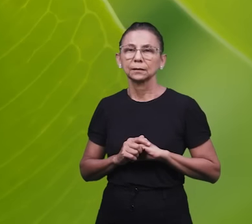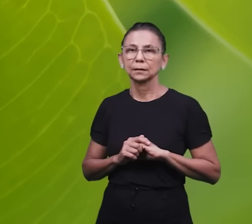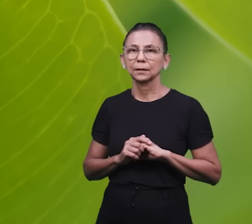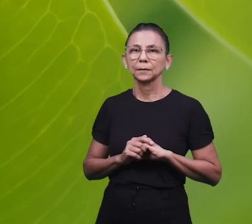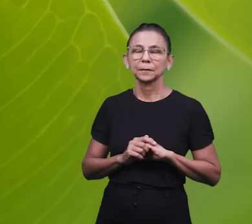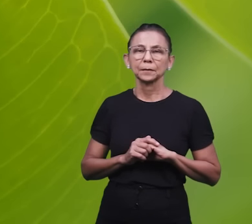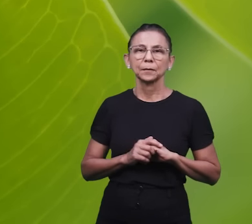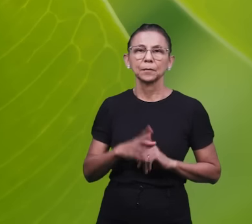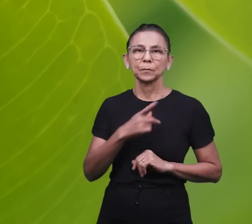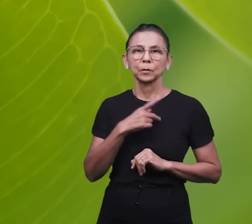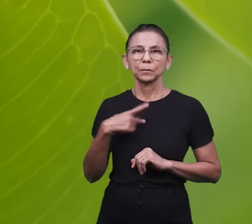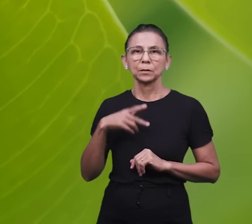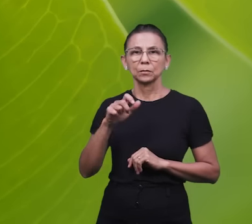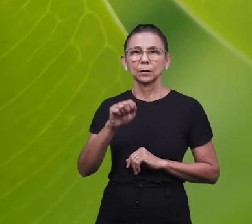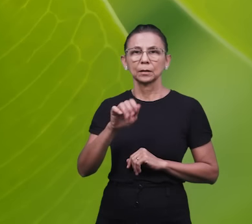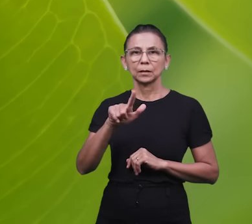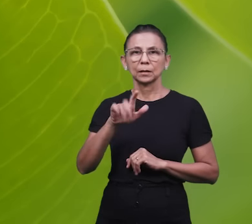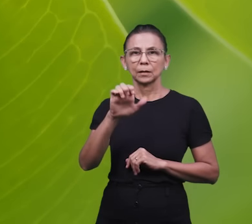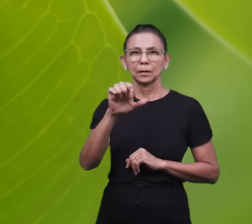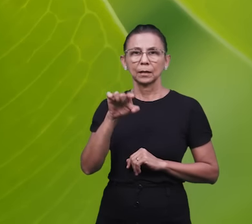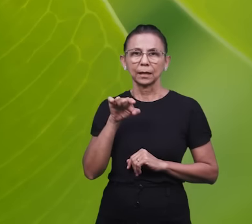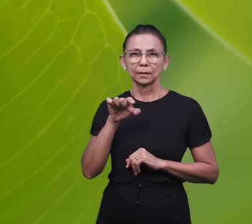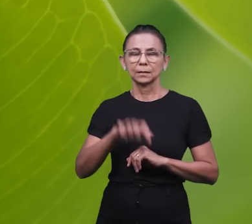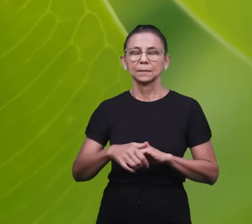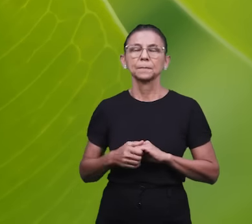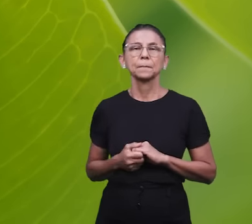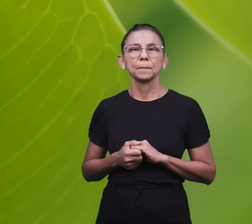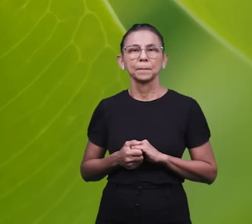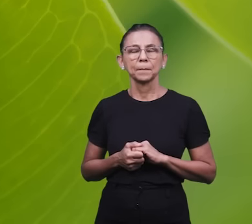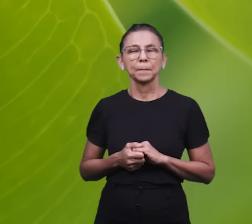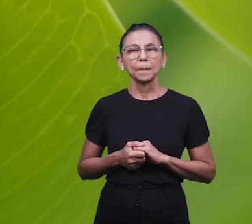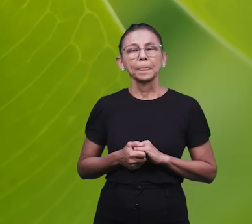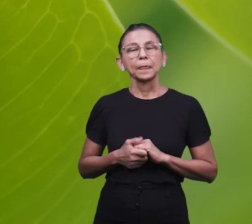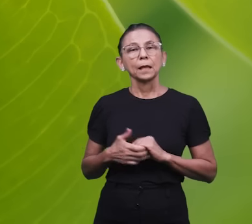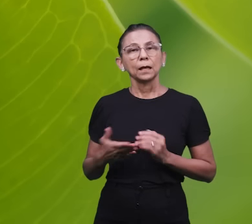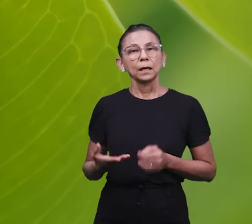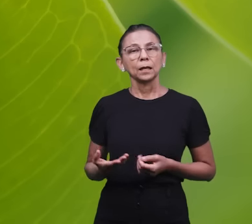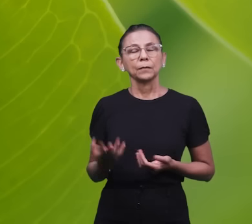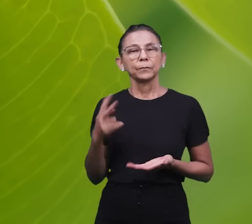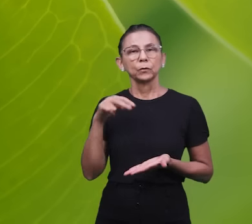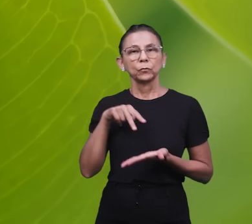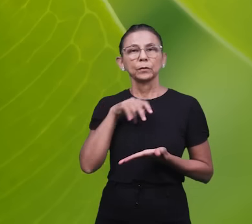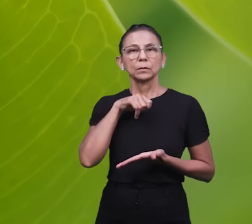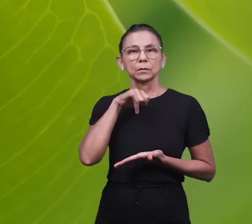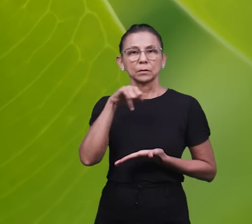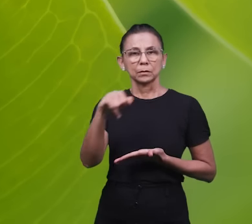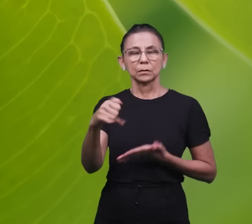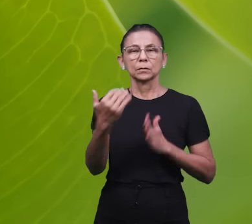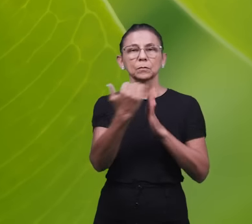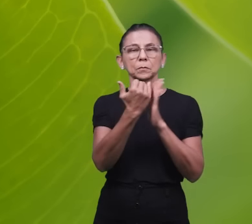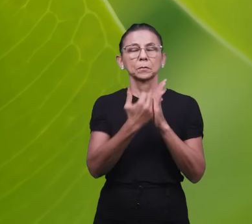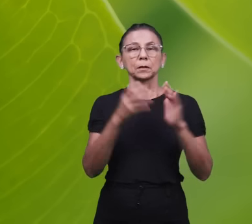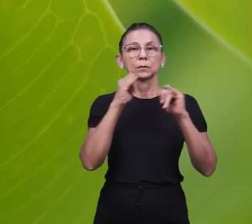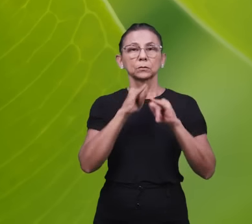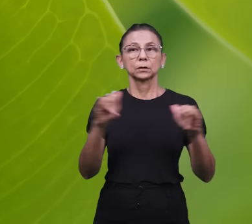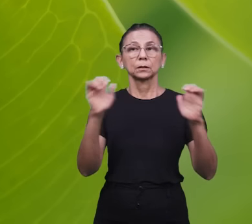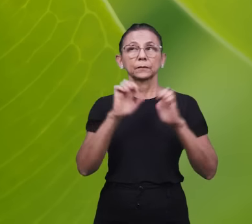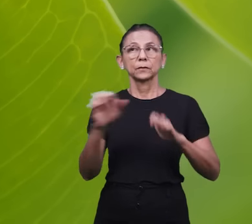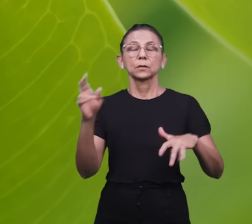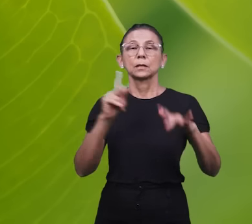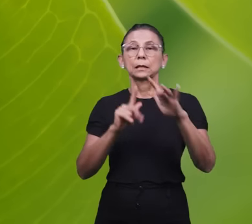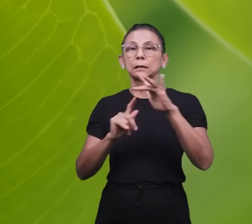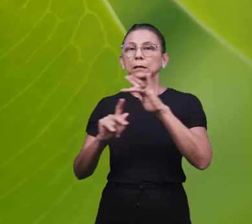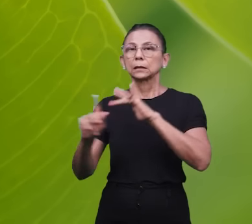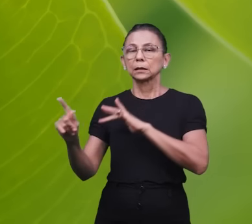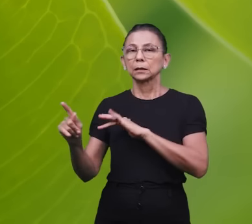do ministério Pastor Alex demaco gostaria de dizer que o programa anunciando o Evangelho Eterno tem sido uma